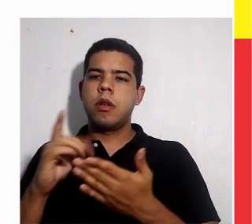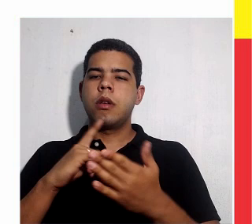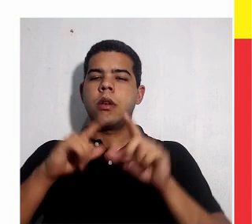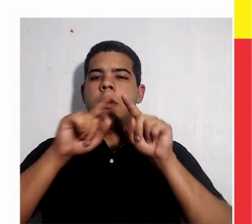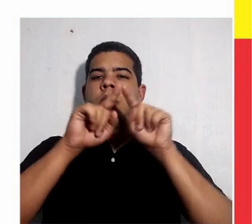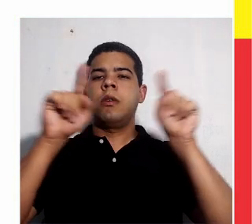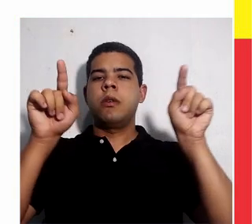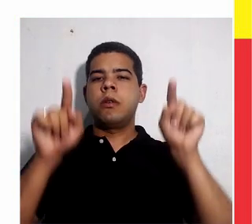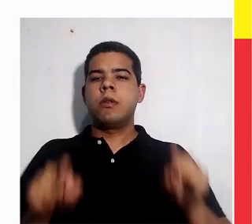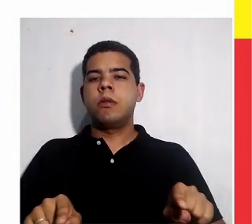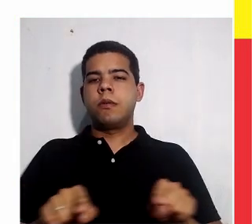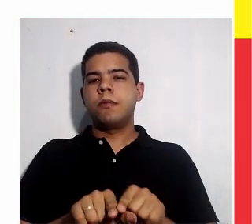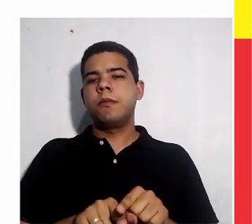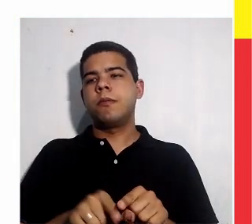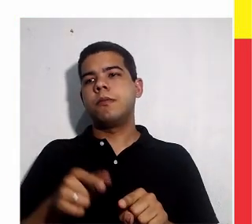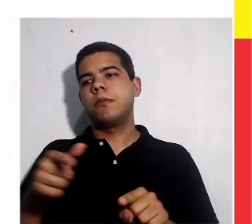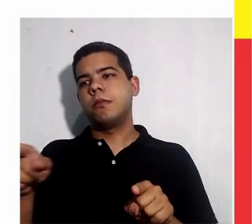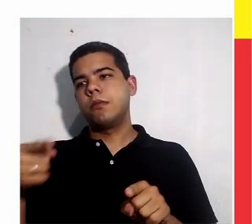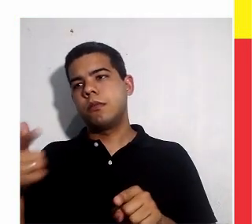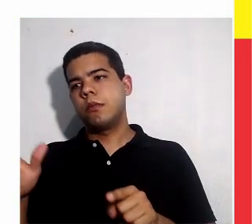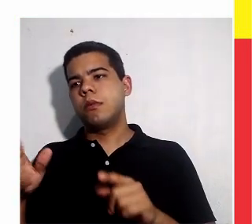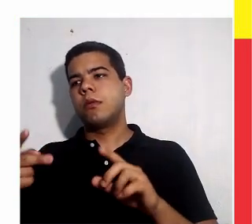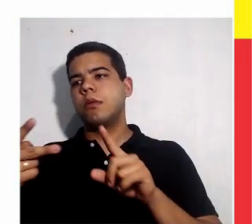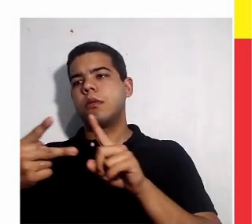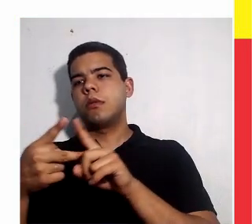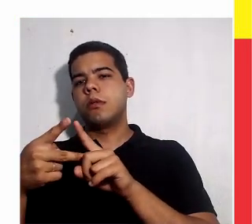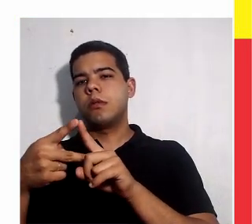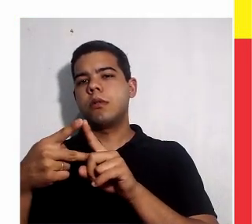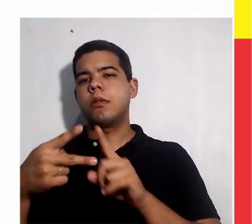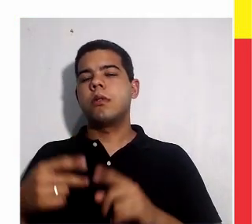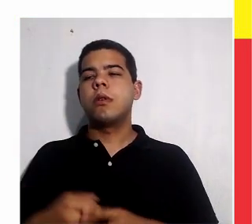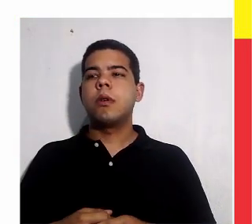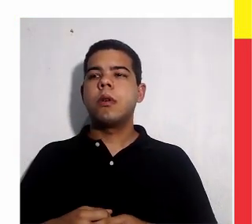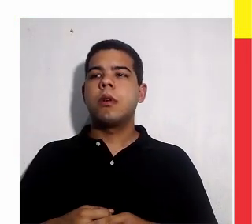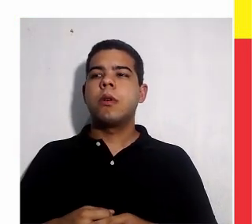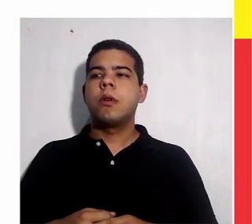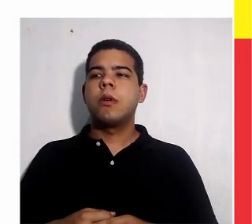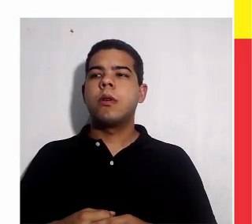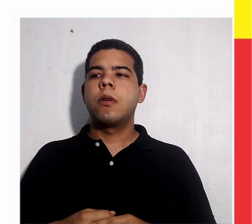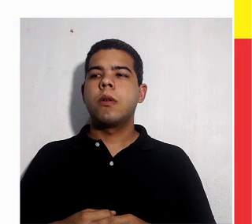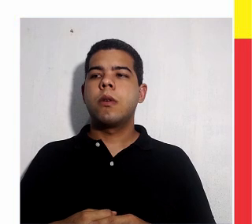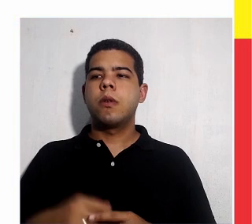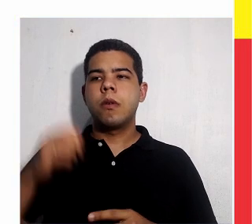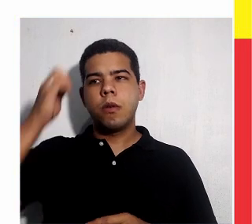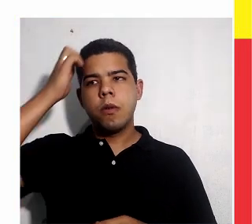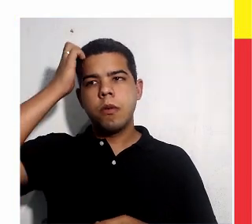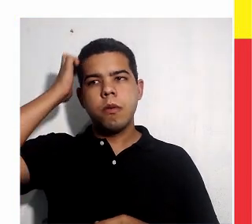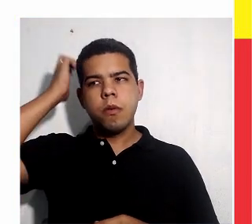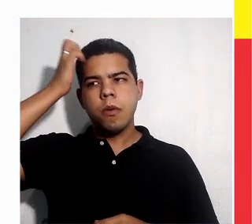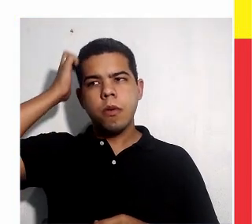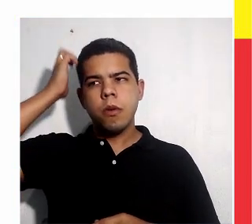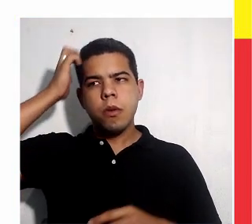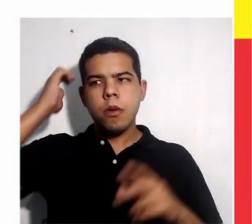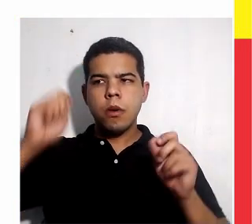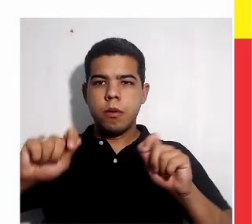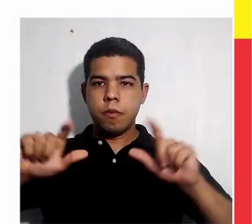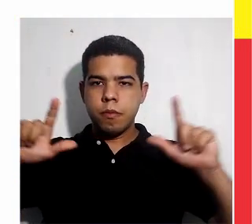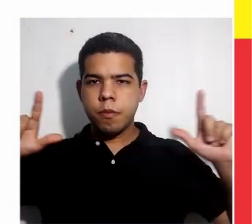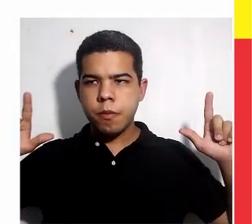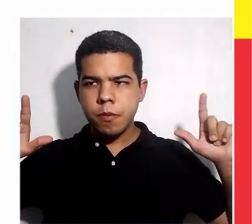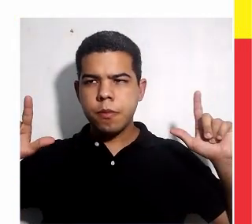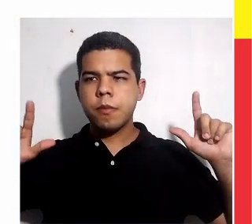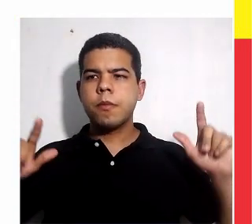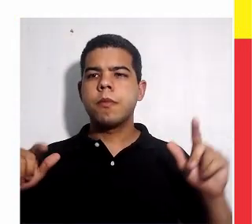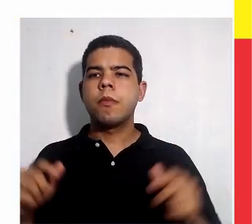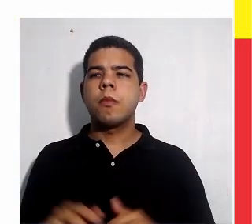um retângulo e um triângulo. Então, eu vou novamente ampliar a figura para você ver aqui, ó, as medidas do